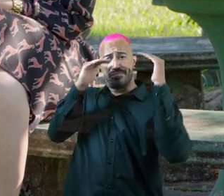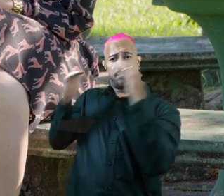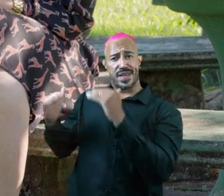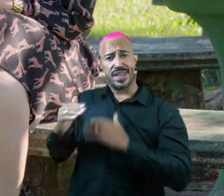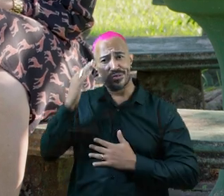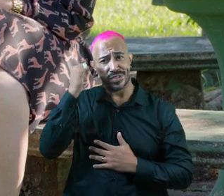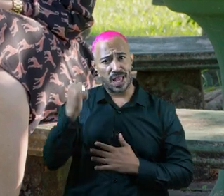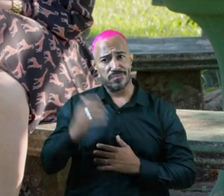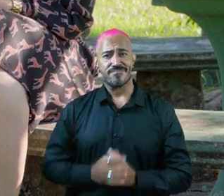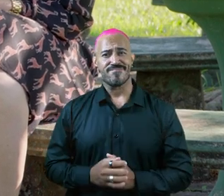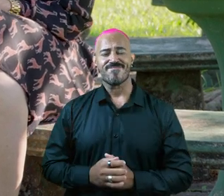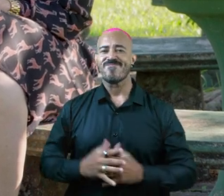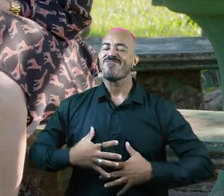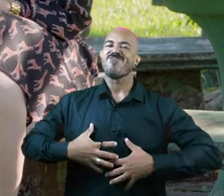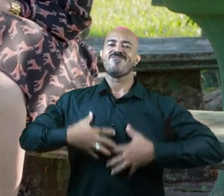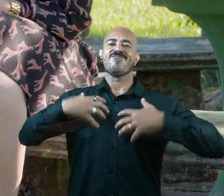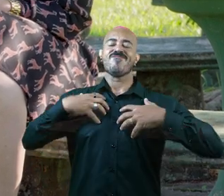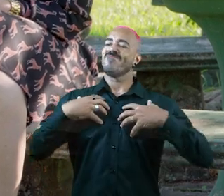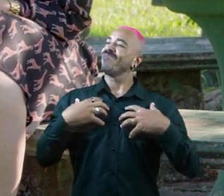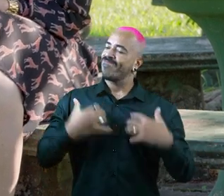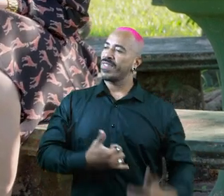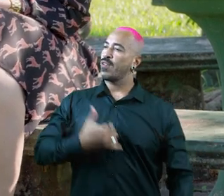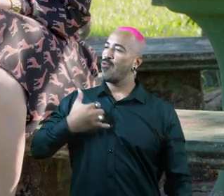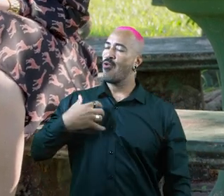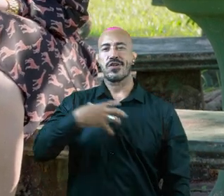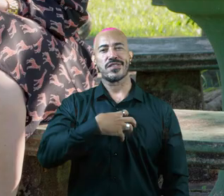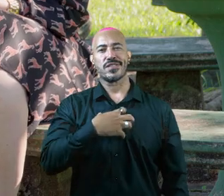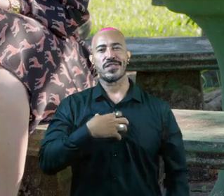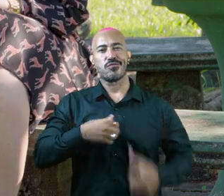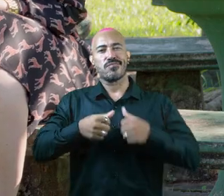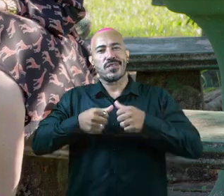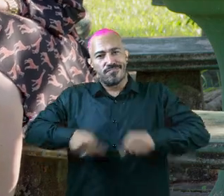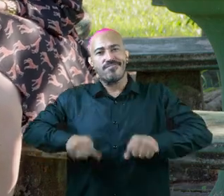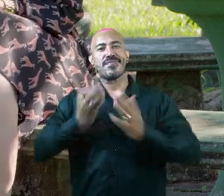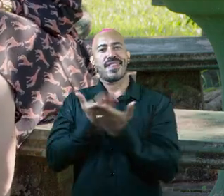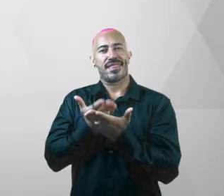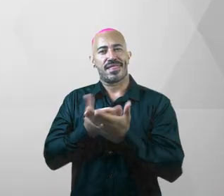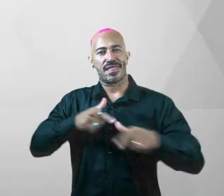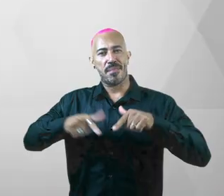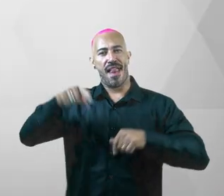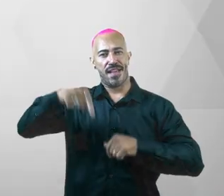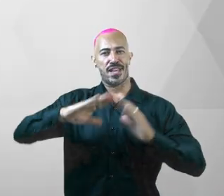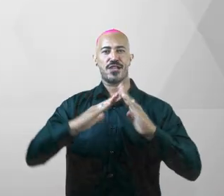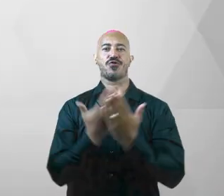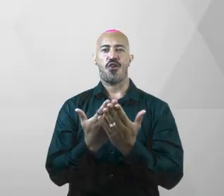respeito, sabe? É gratidão, sabe? Que eu sinto por essa escola. Muita gratidão.